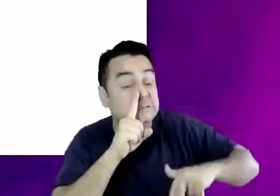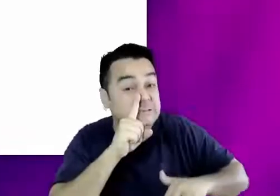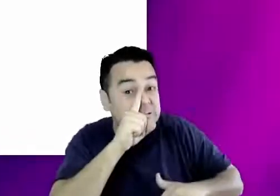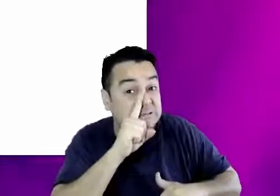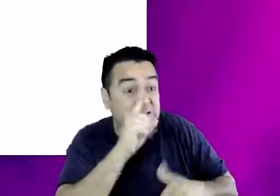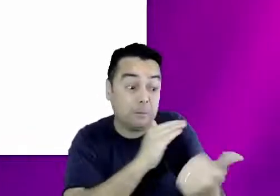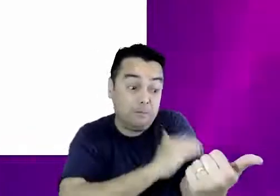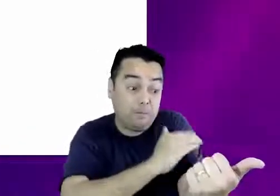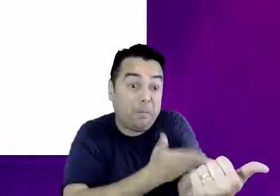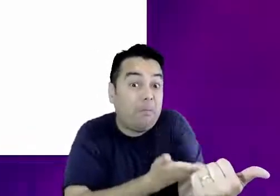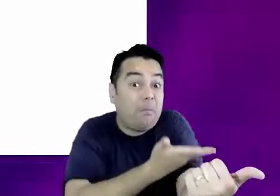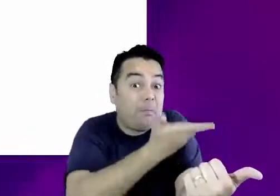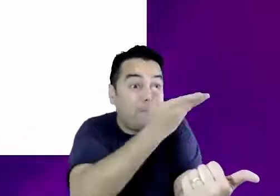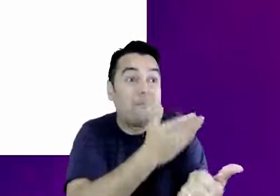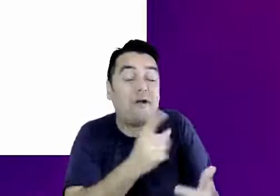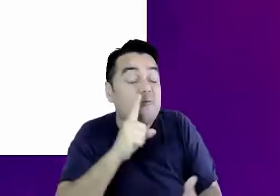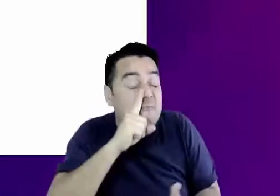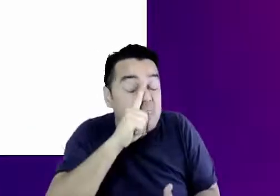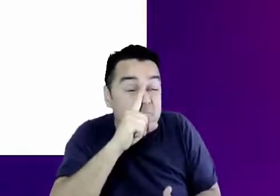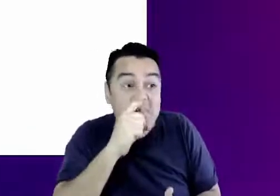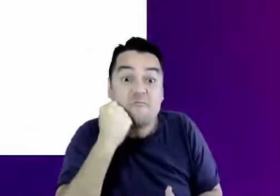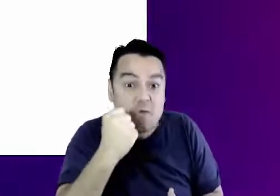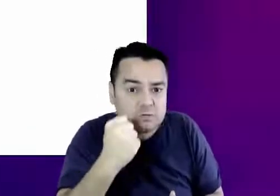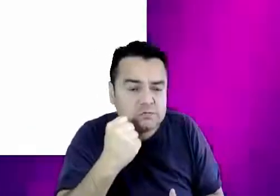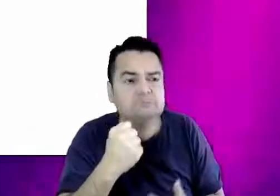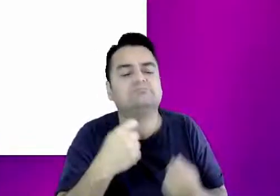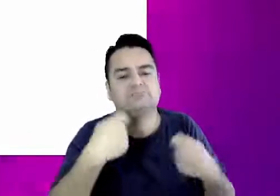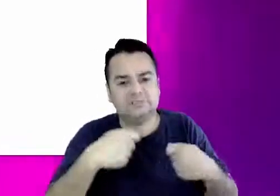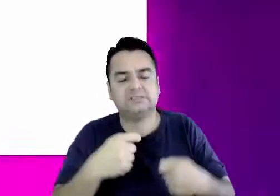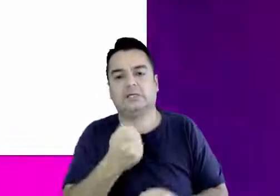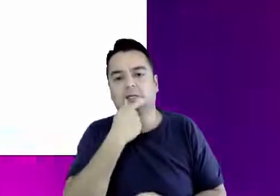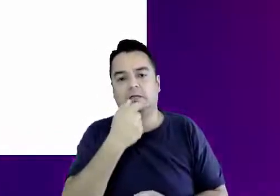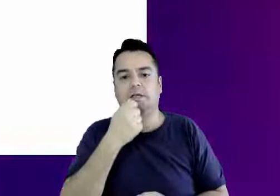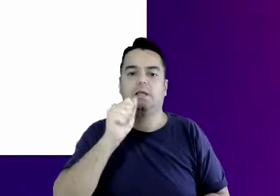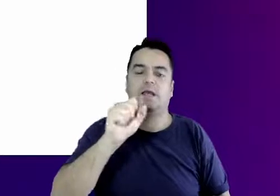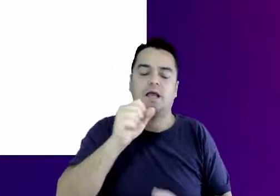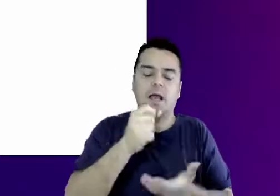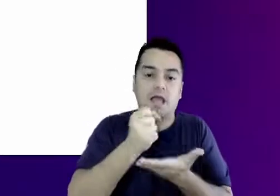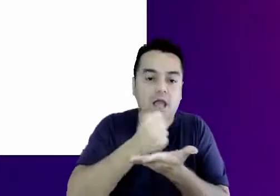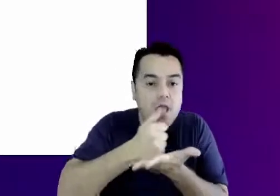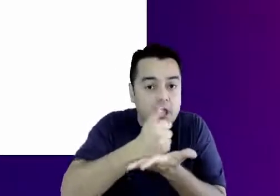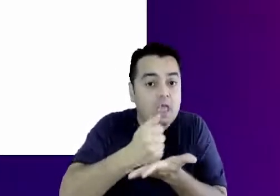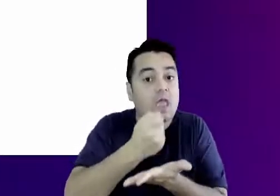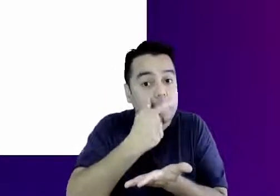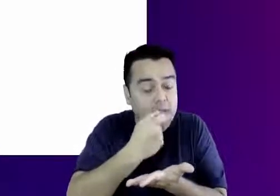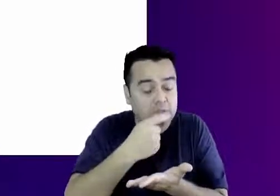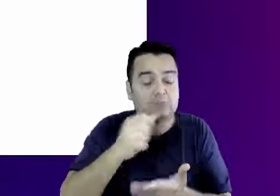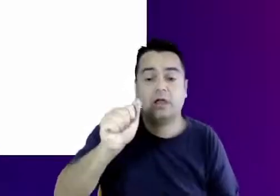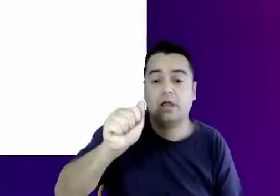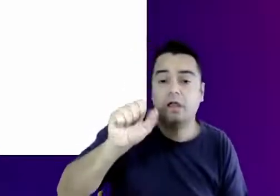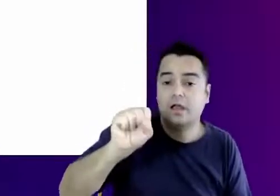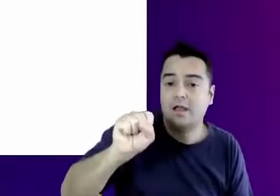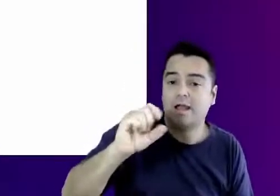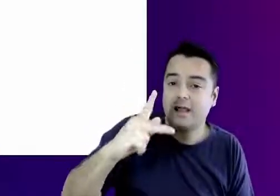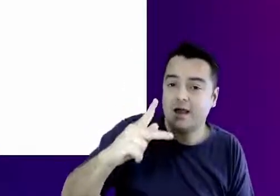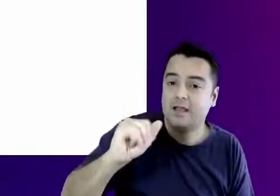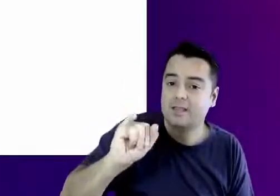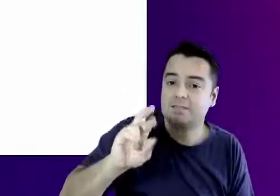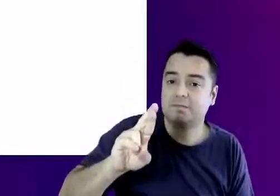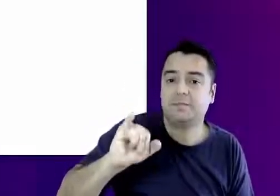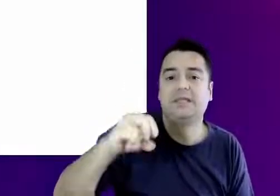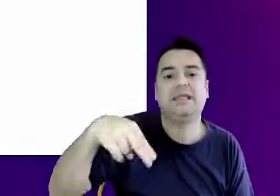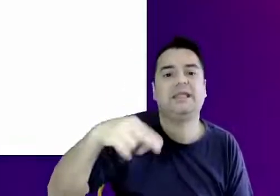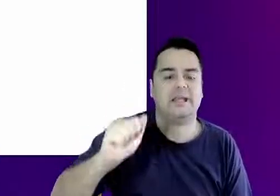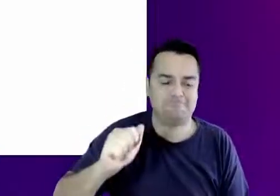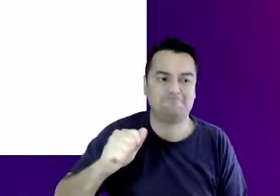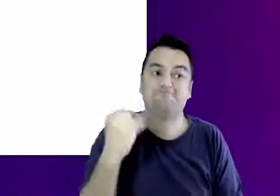100, a prescrição de aspirina é recomendada e é muito evidente através do ASPRI Trial, que é evidência